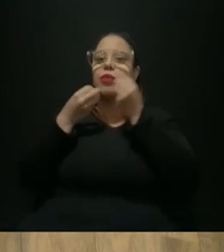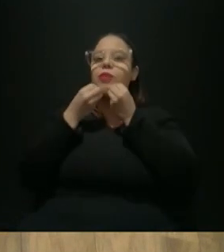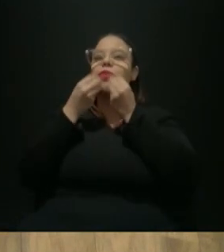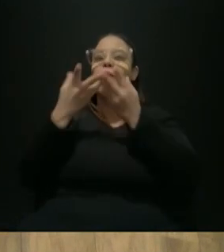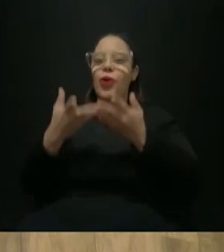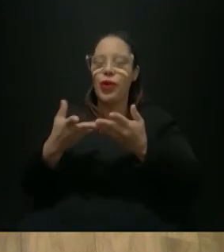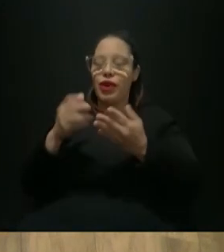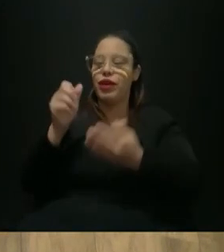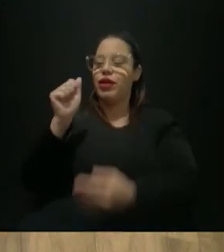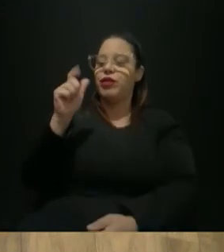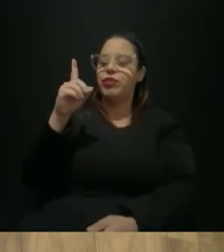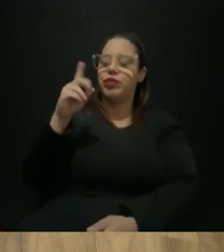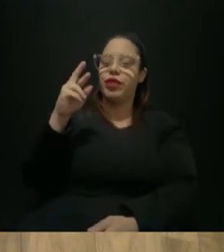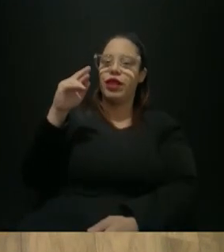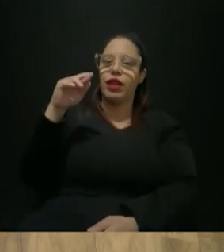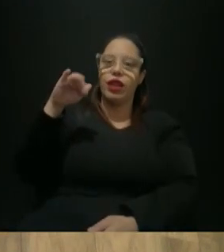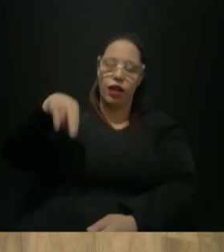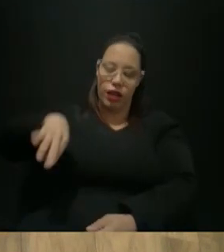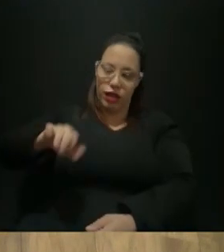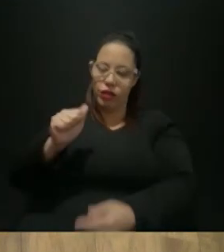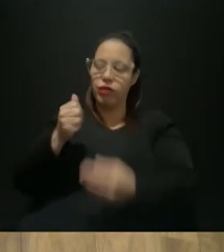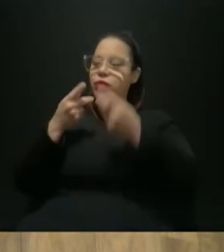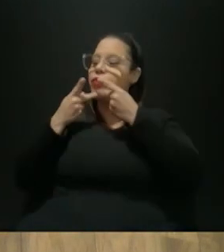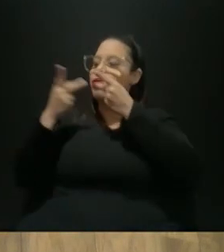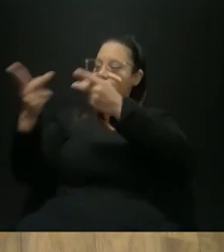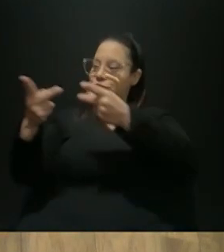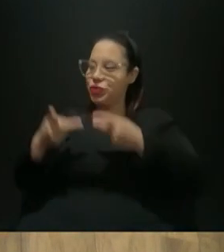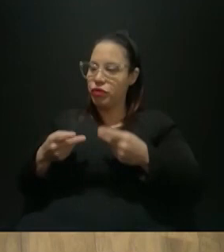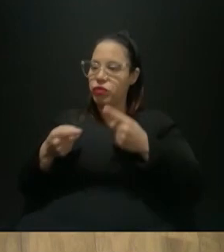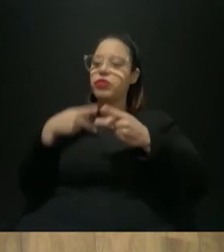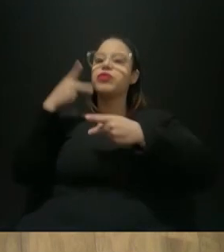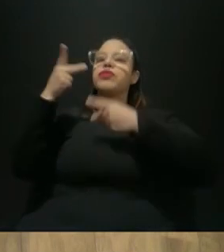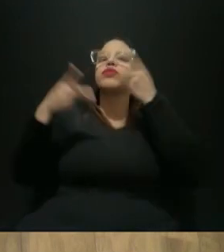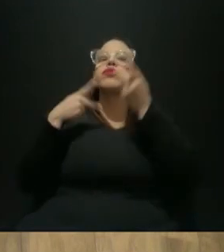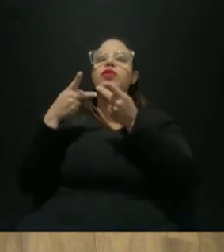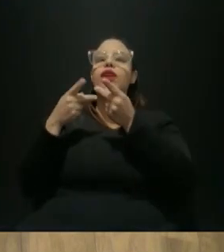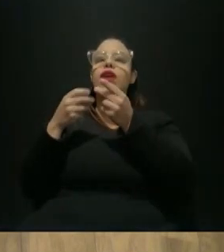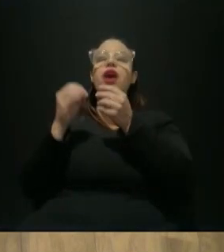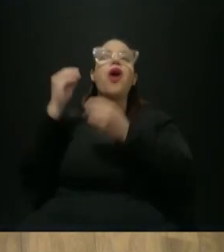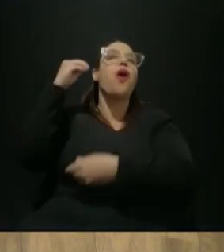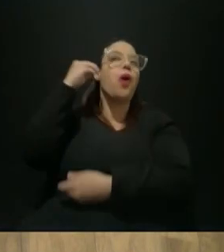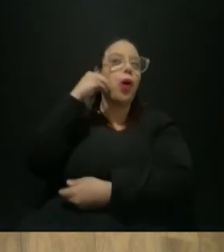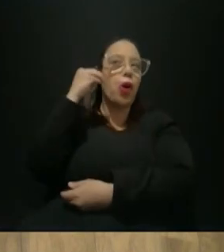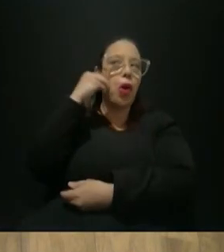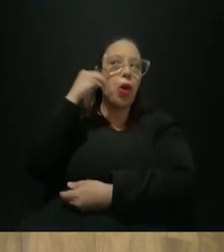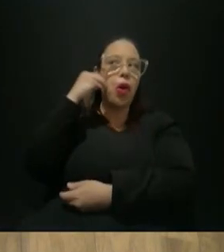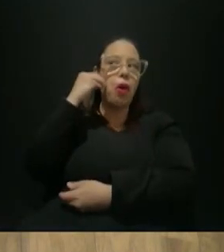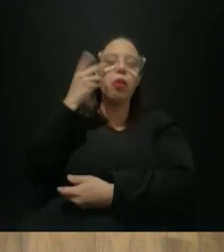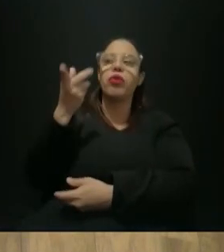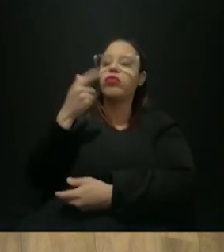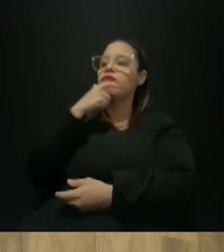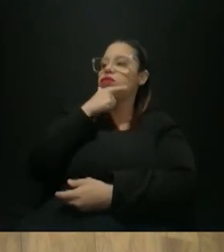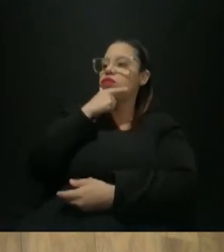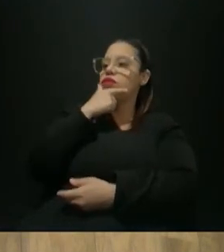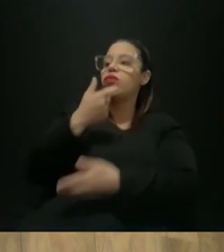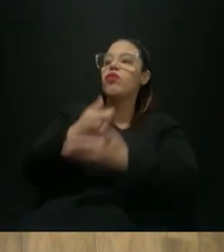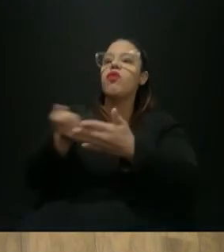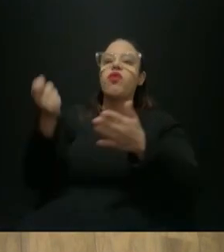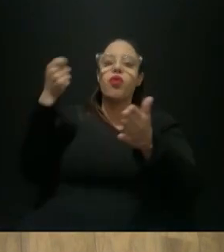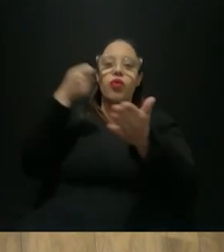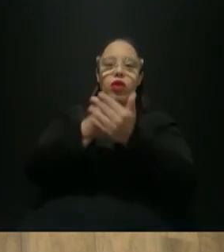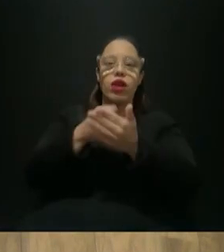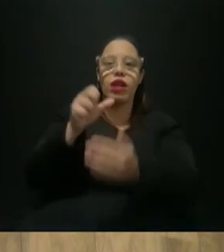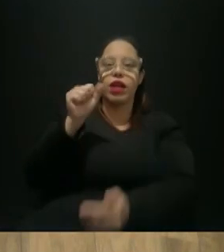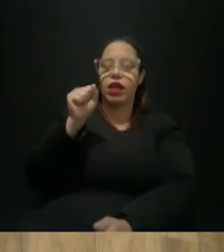Adriana, seja bem-vinda. Fala um pouquinho para nós dessa experiência, né, que foi atuar no Sapeca. A